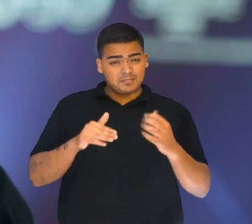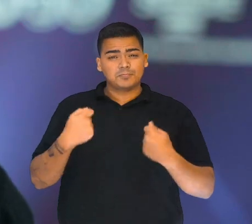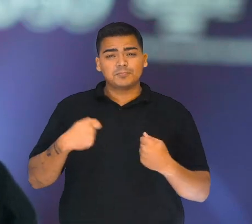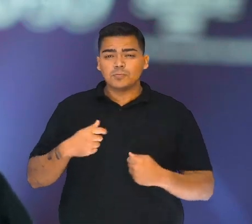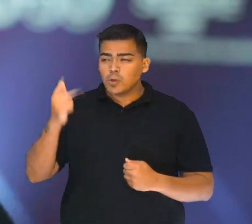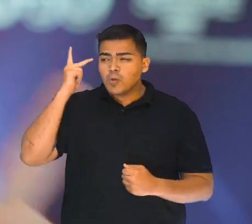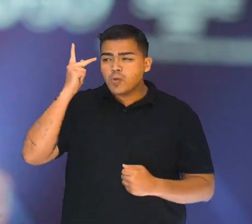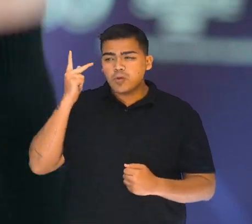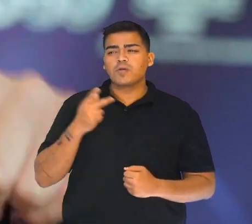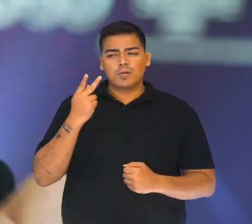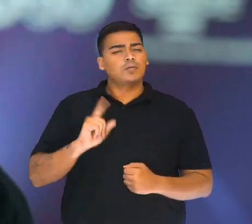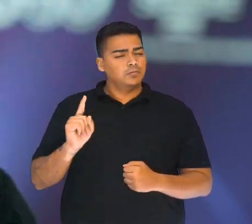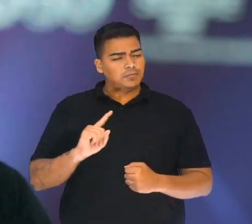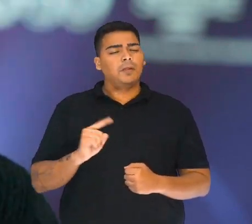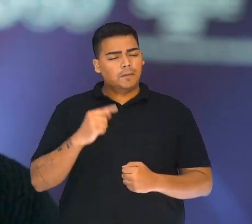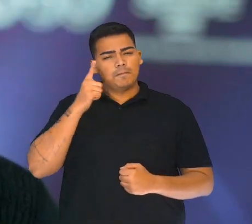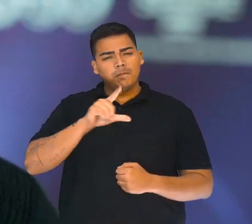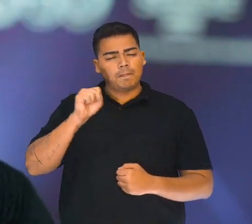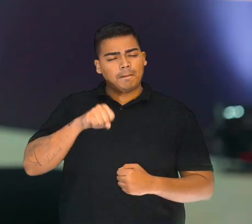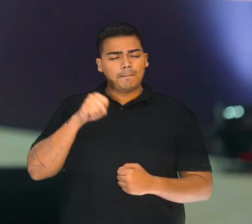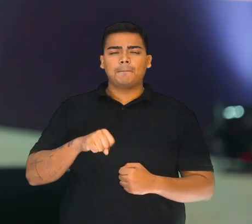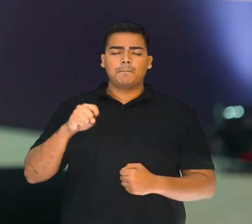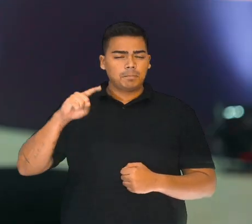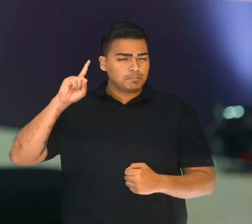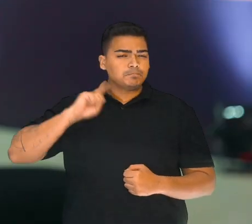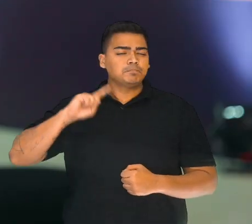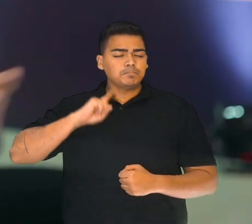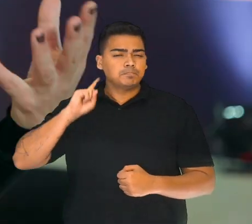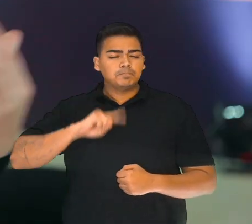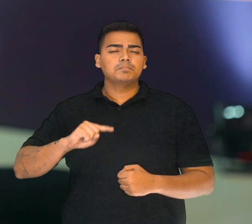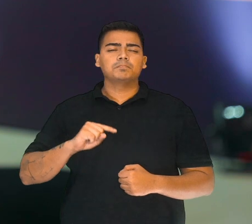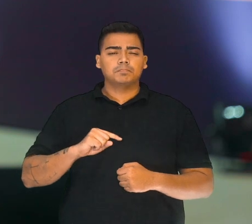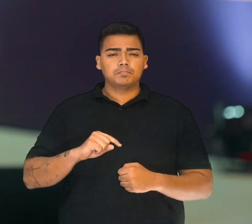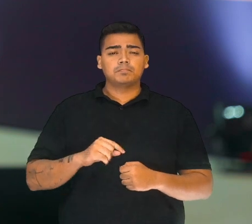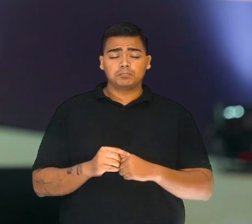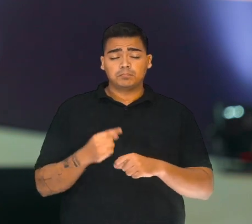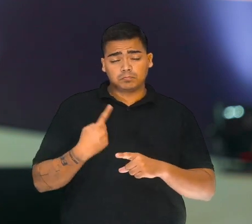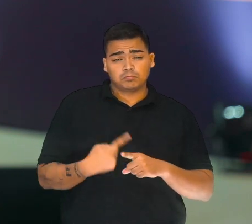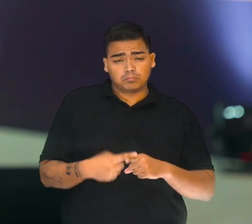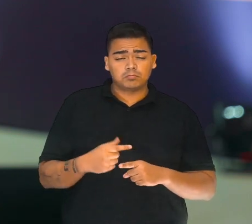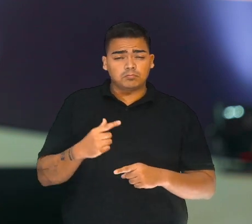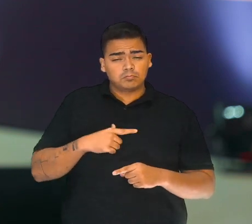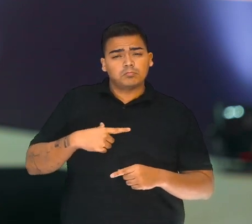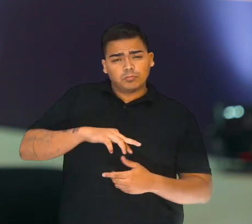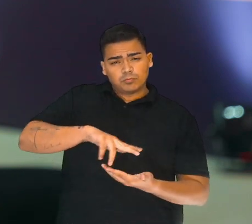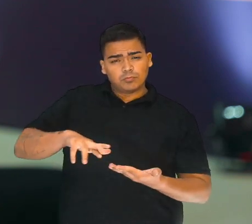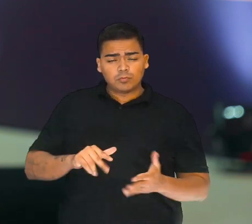Paulo. E eu falei, não, eu vou dar certo aqui dentro mesmo. Não só eu, mas uma geração de empreendedores de